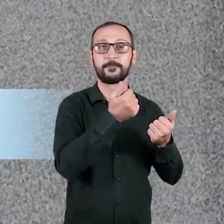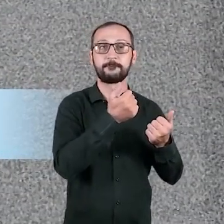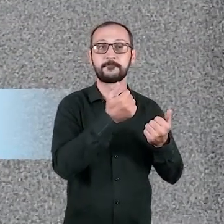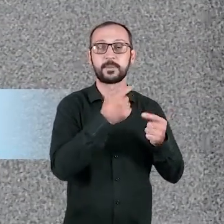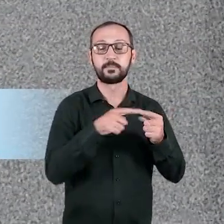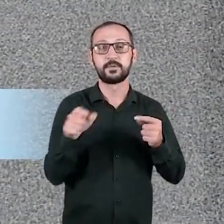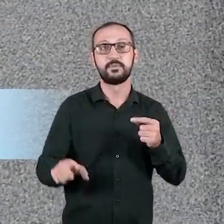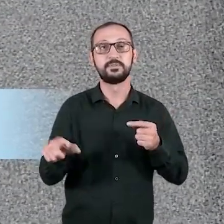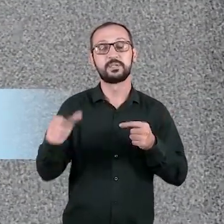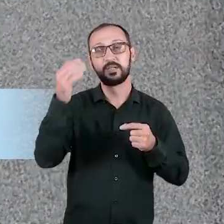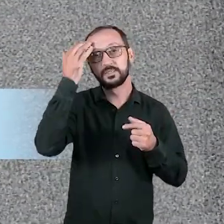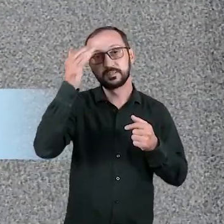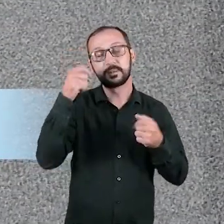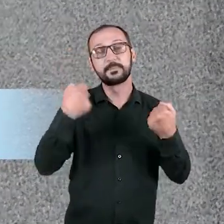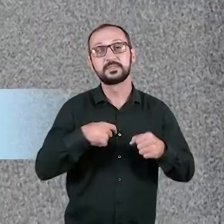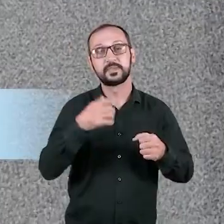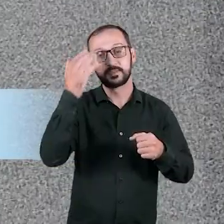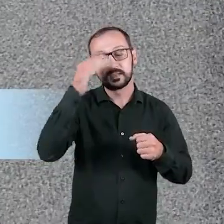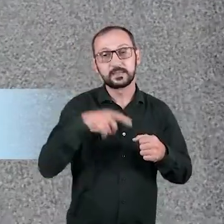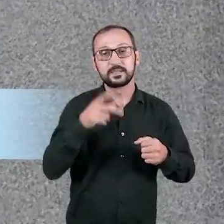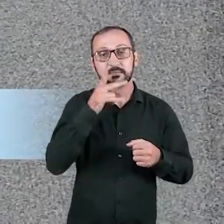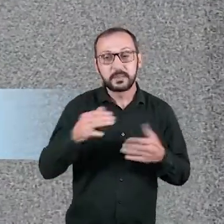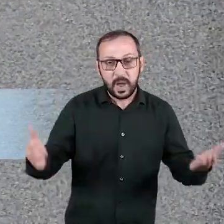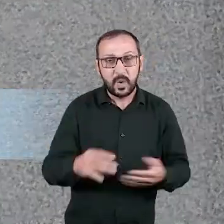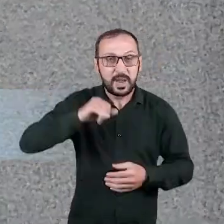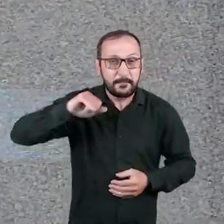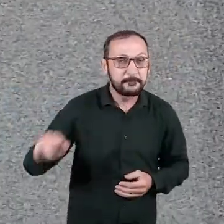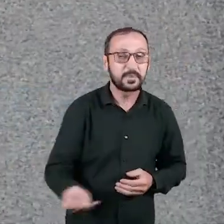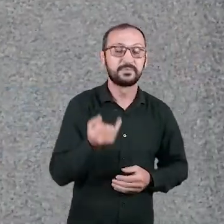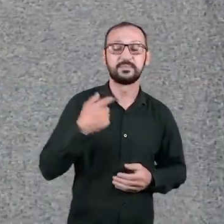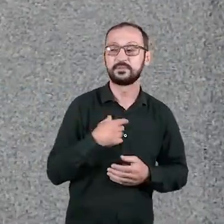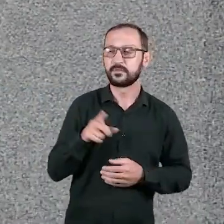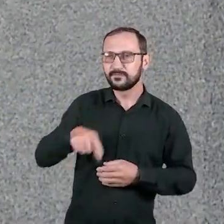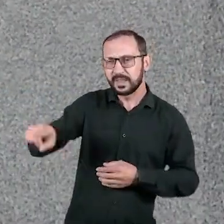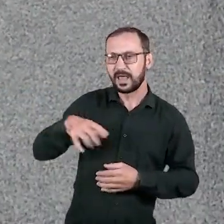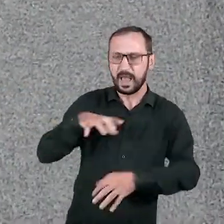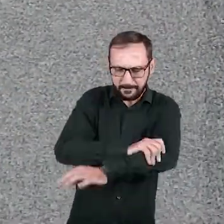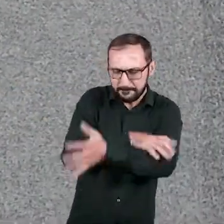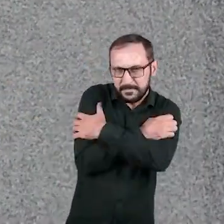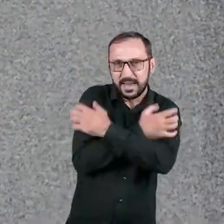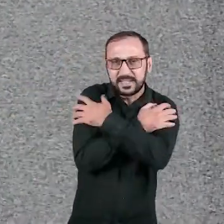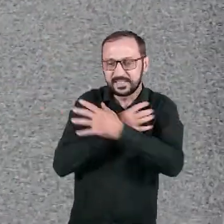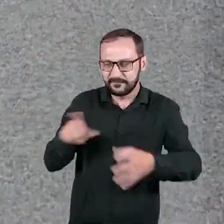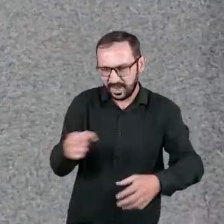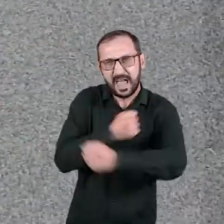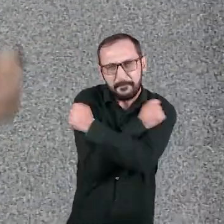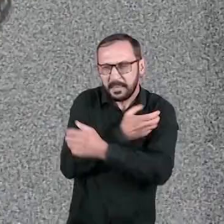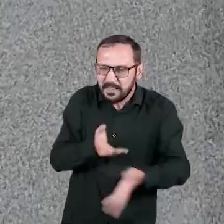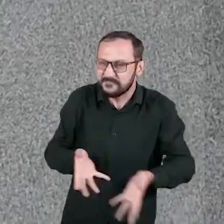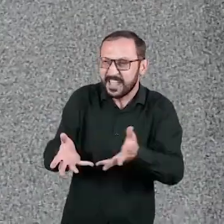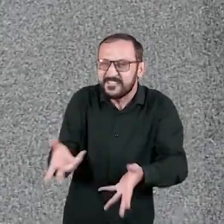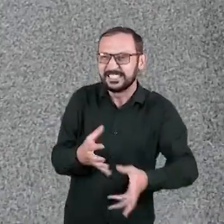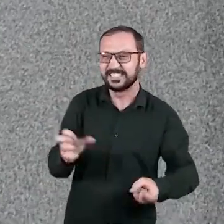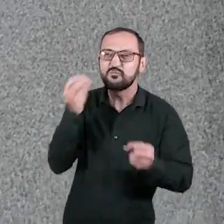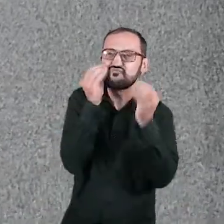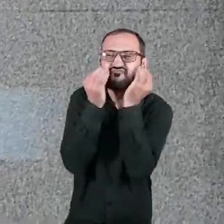sabe? Porque eu fiz ela entender que ela tinha que vivenciar aquele pai o máximo que ela podia. Então, eu falava para ela, vai lá, fofa ele. Eu falava para ela. Aí ela ia